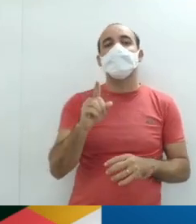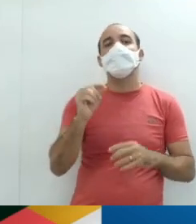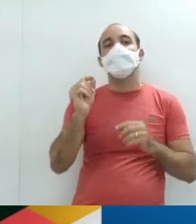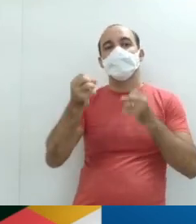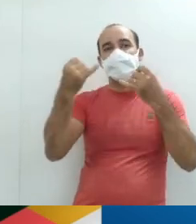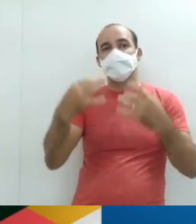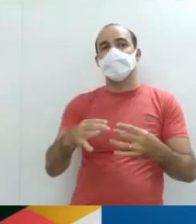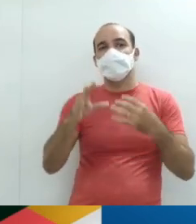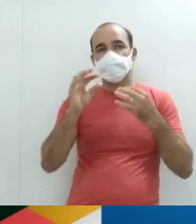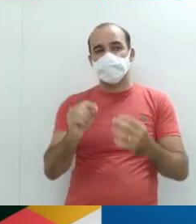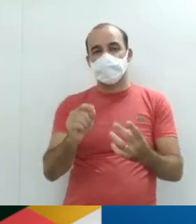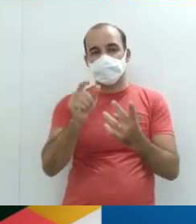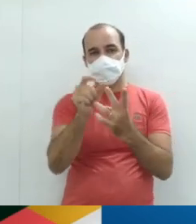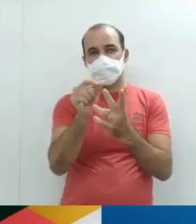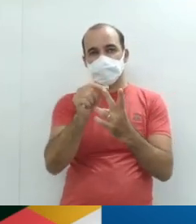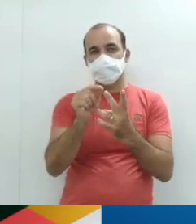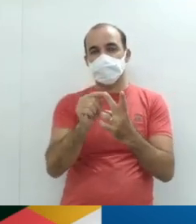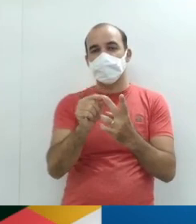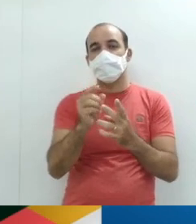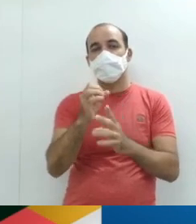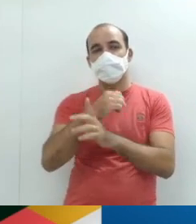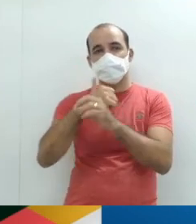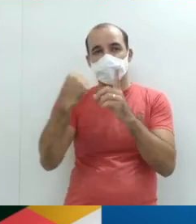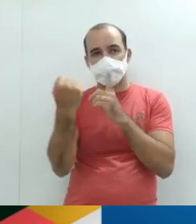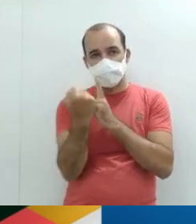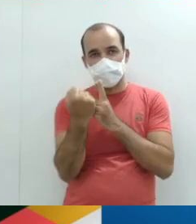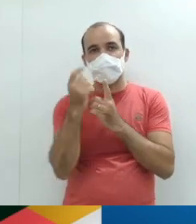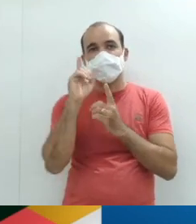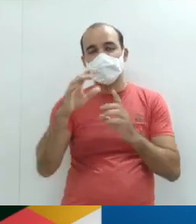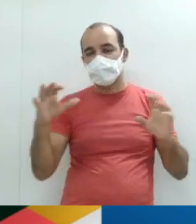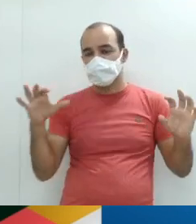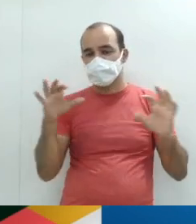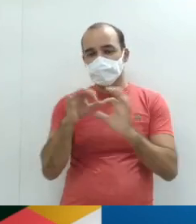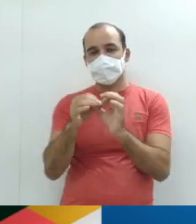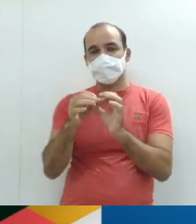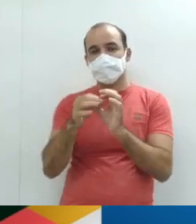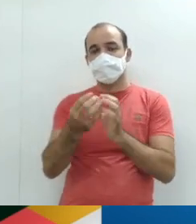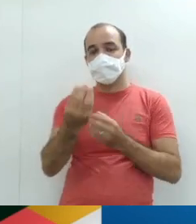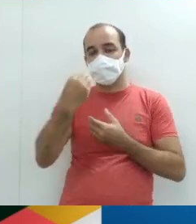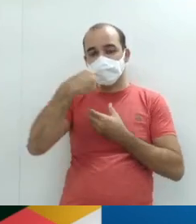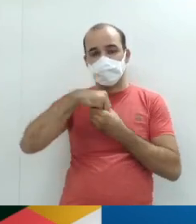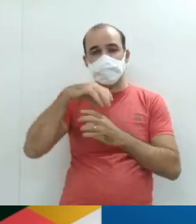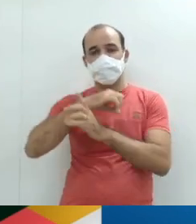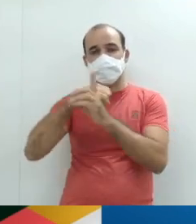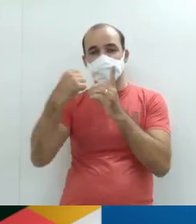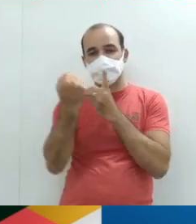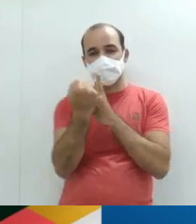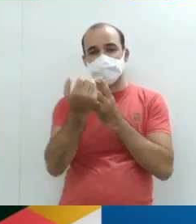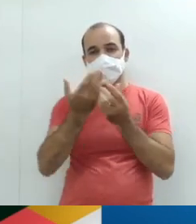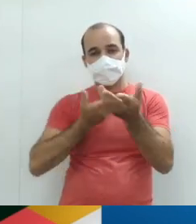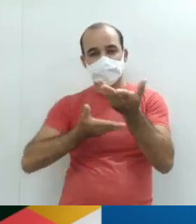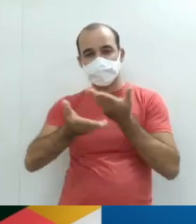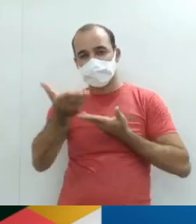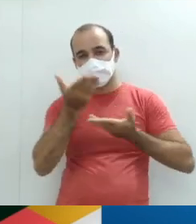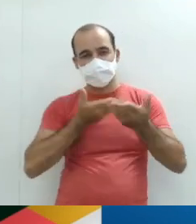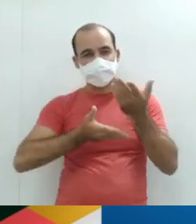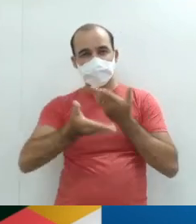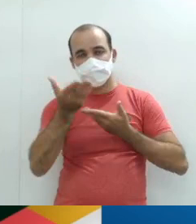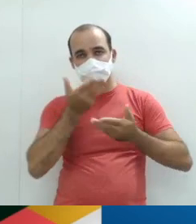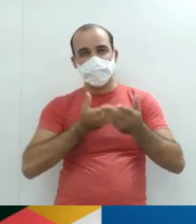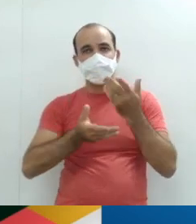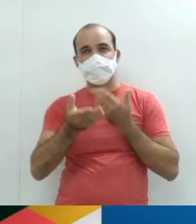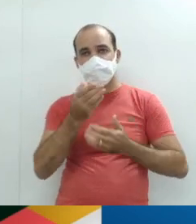a integração dos indivíduos nela, ou seja, o indivíduo e a sociedade devem estar integrados, um